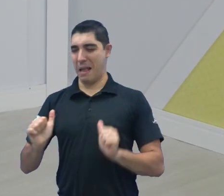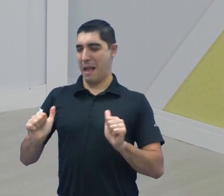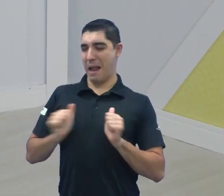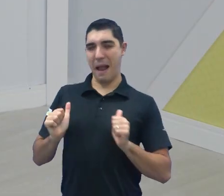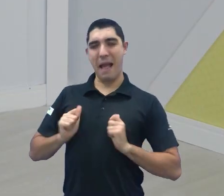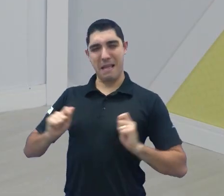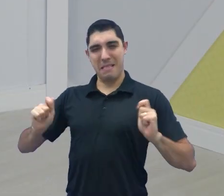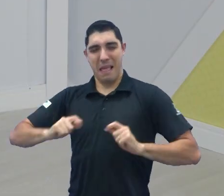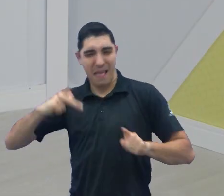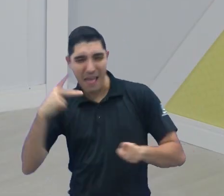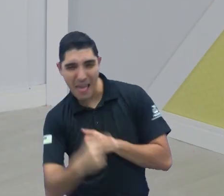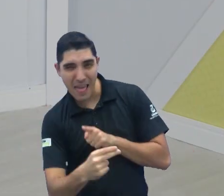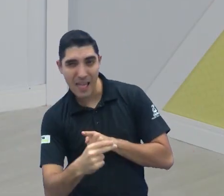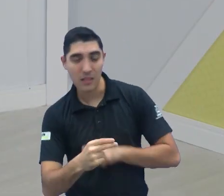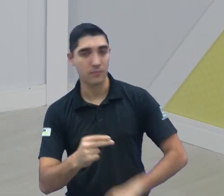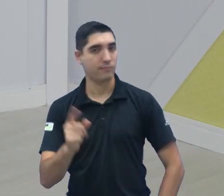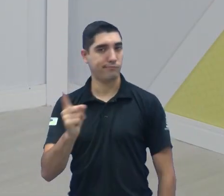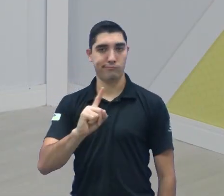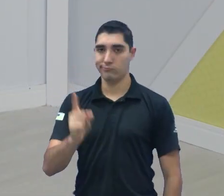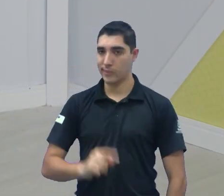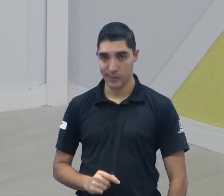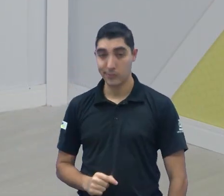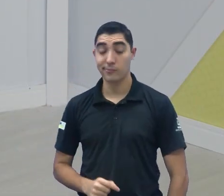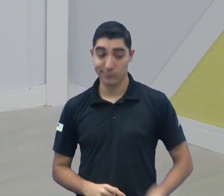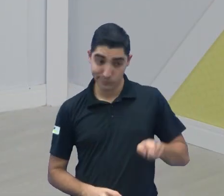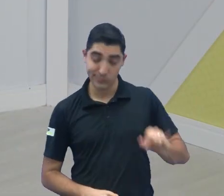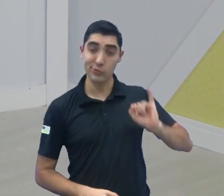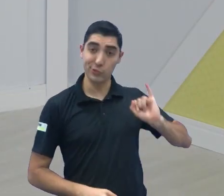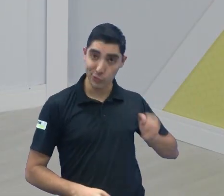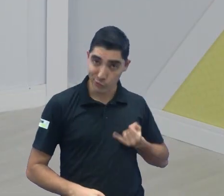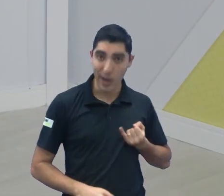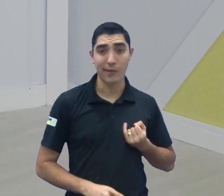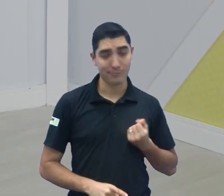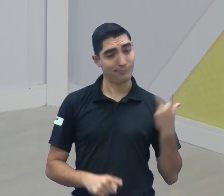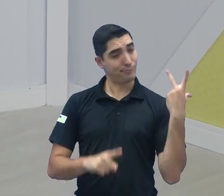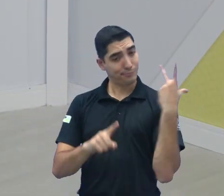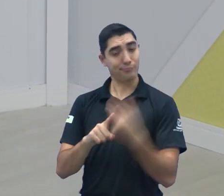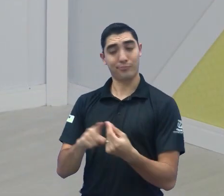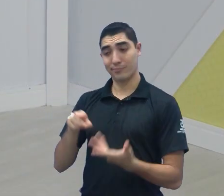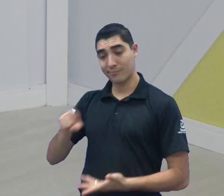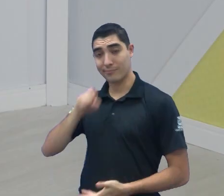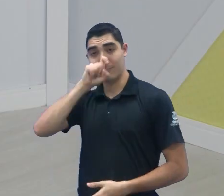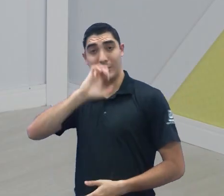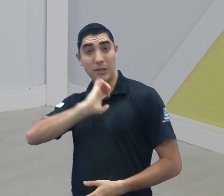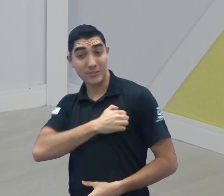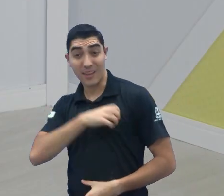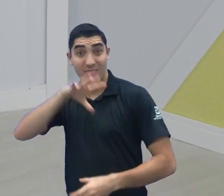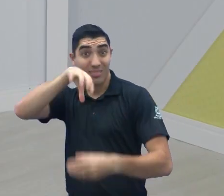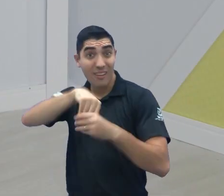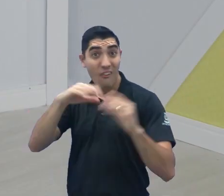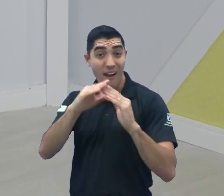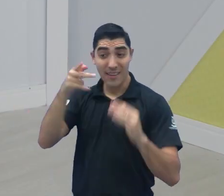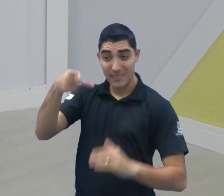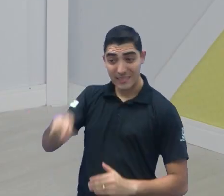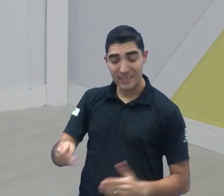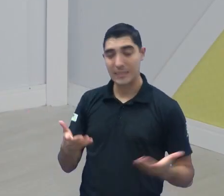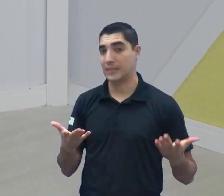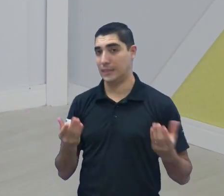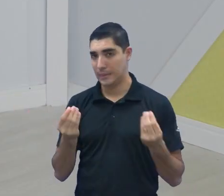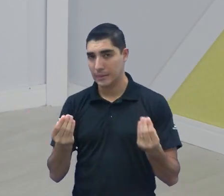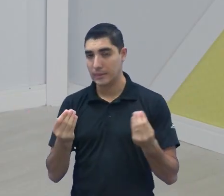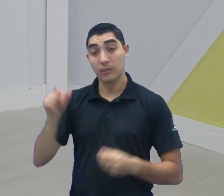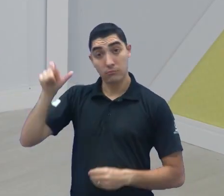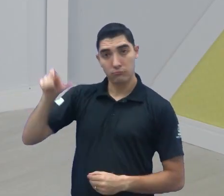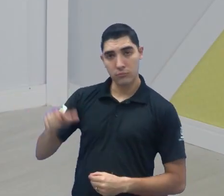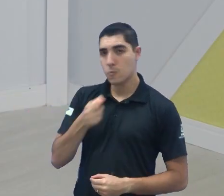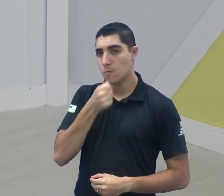Não tava não. Moleque travesso aprontou das suas em pleno Martins Pereira. Quem vai contar a história do jogo para você é o